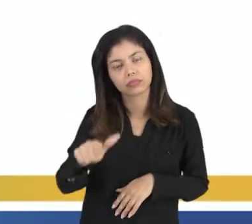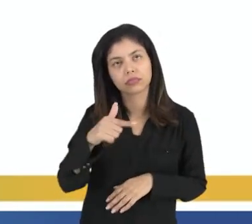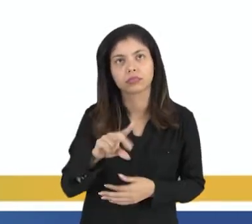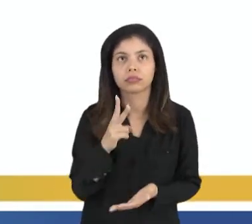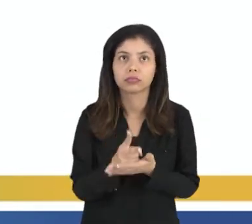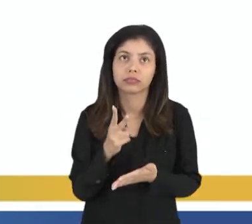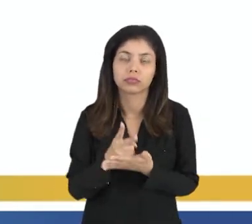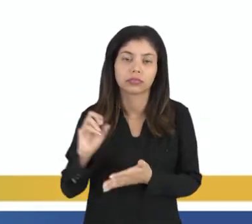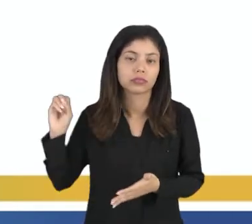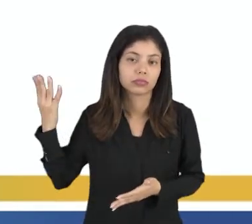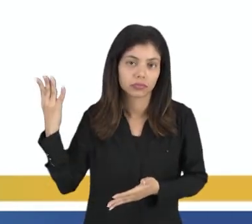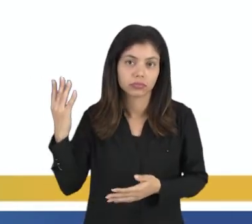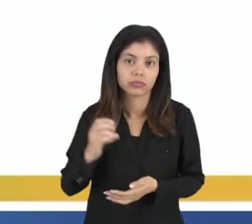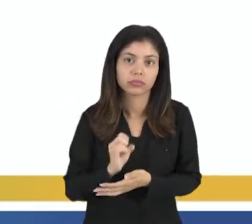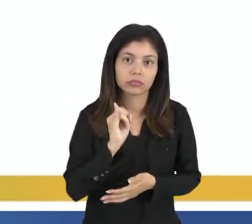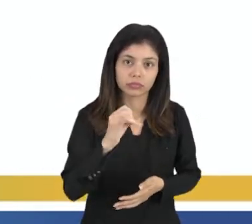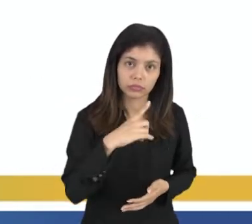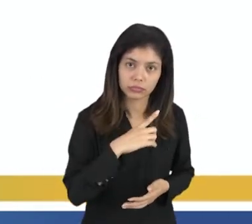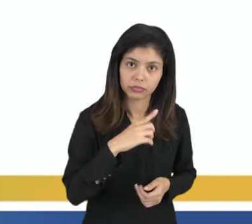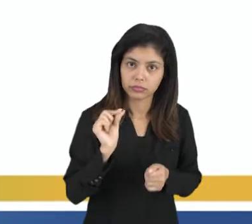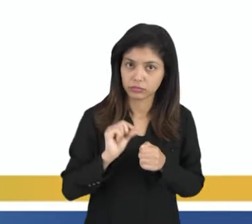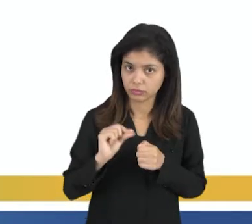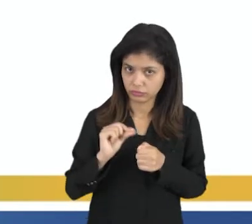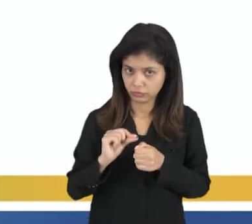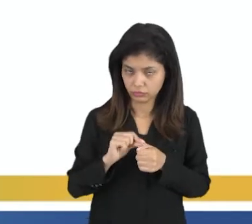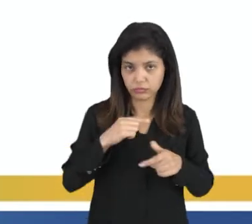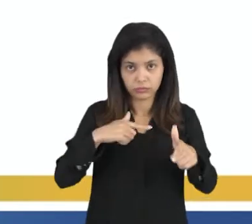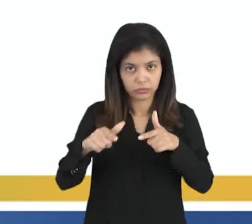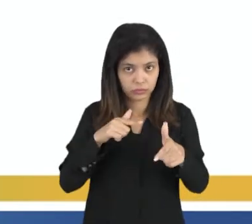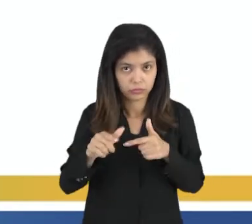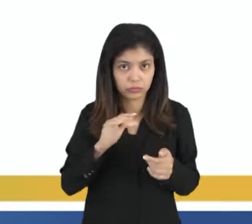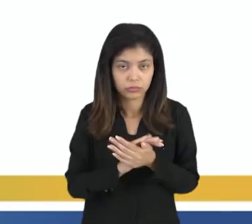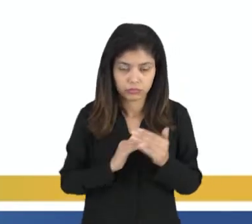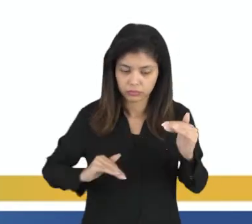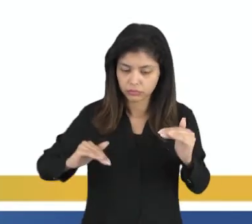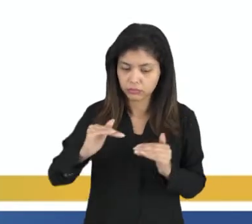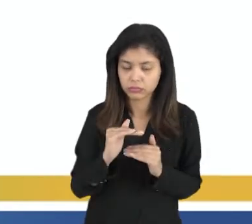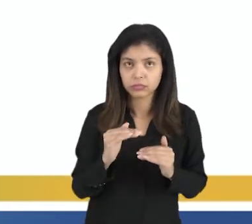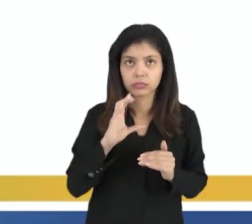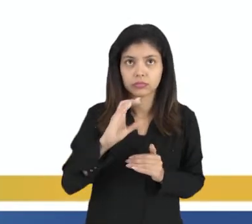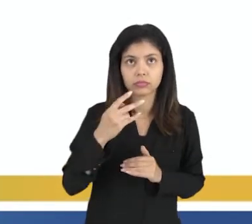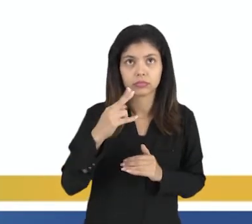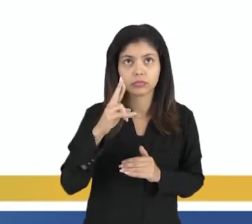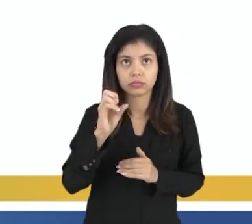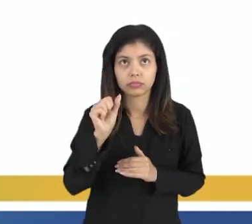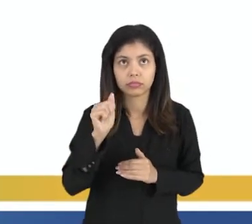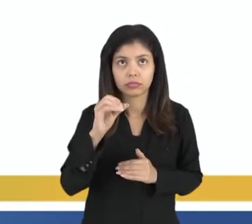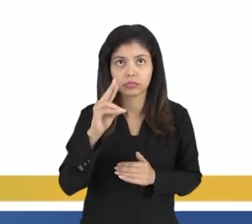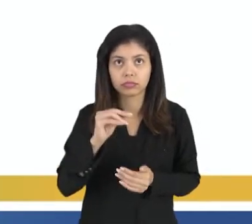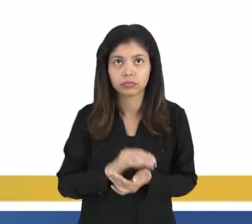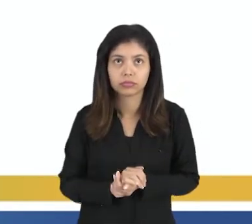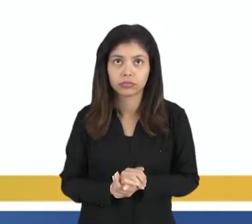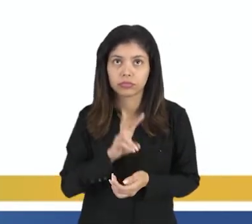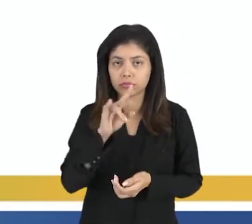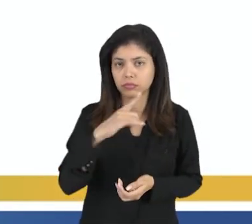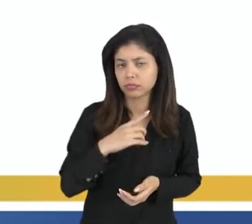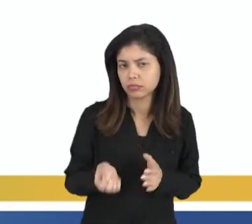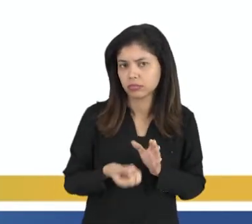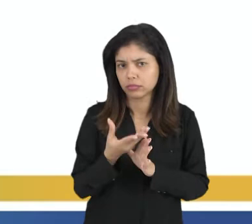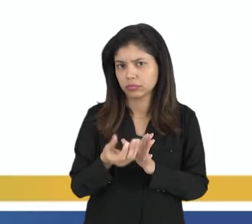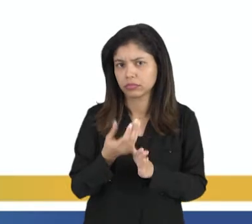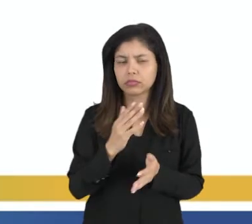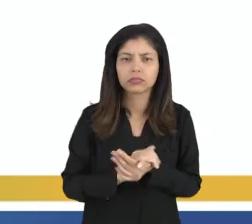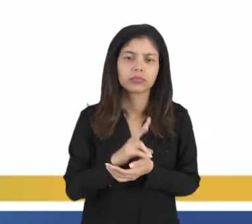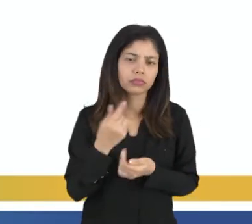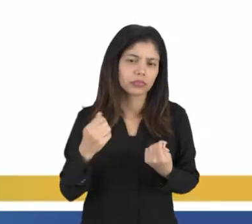isso só ocorre se tiver realização de trabalho sobre o compressor, ok? Então aí vai ter gasto